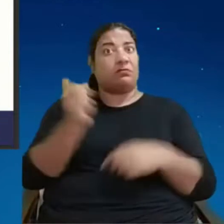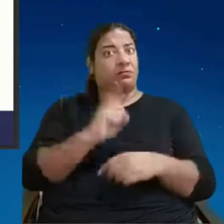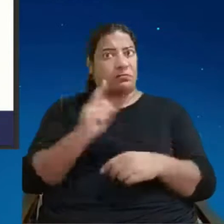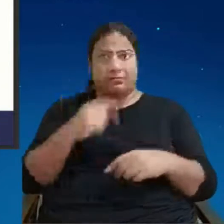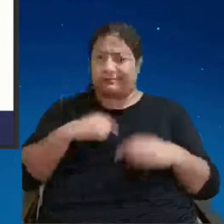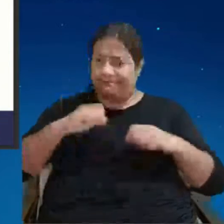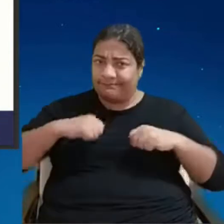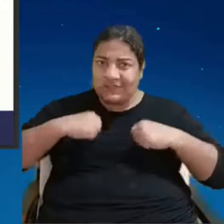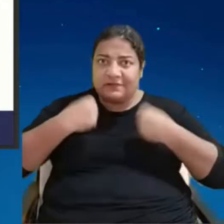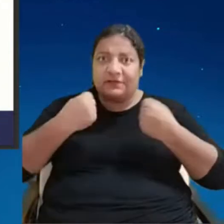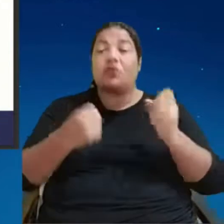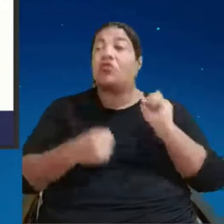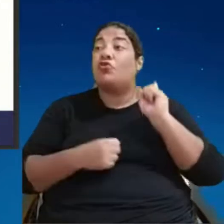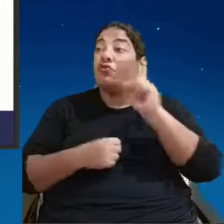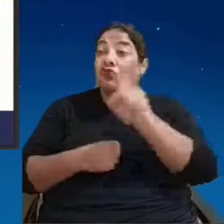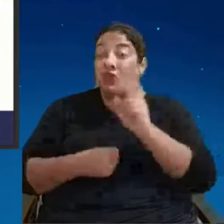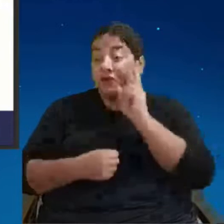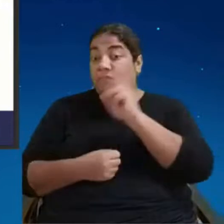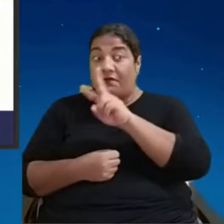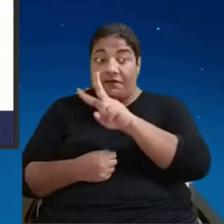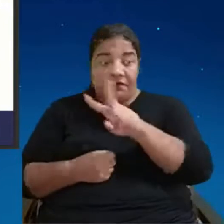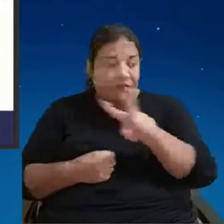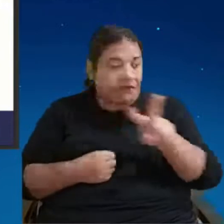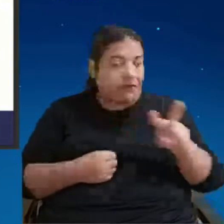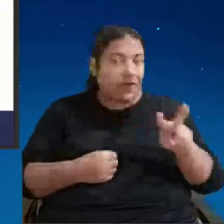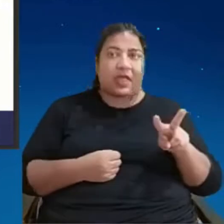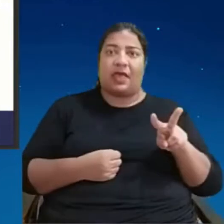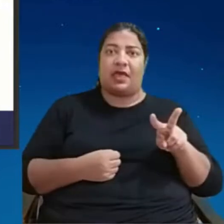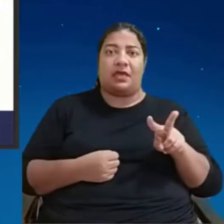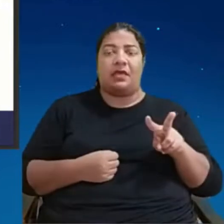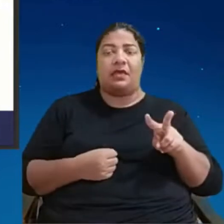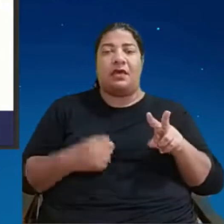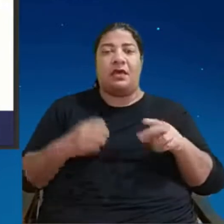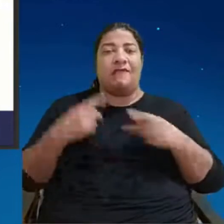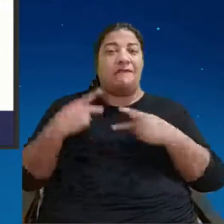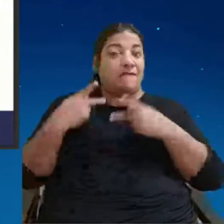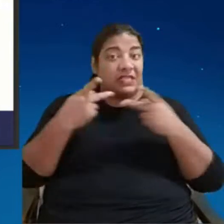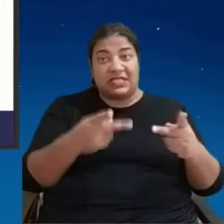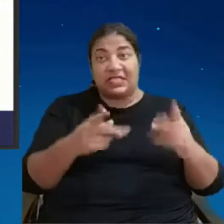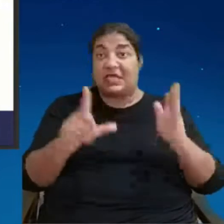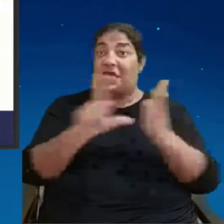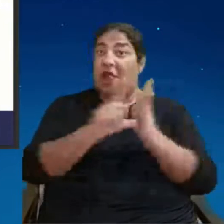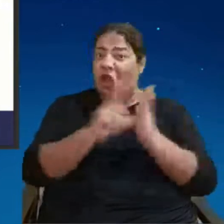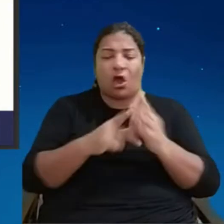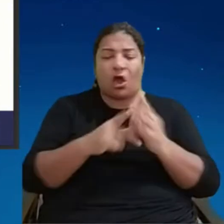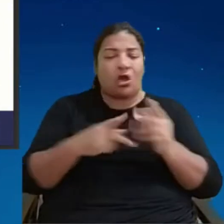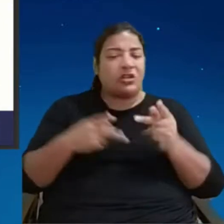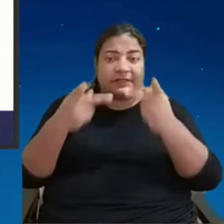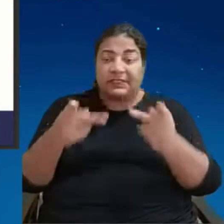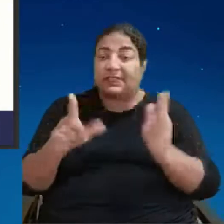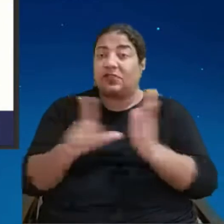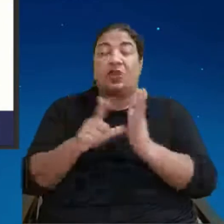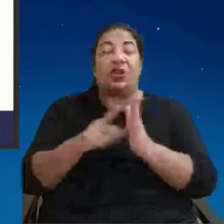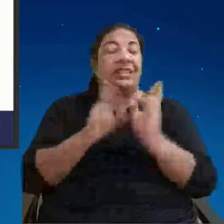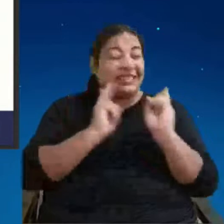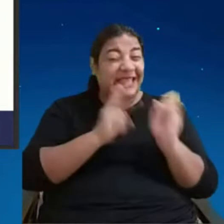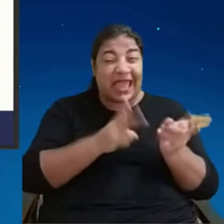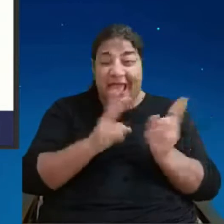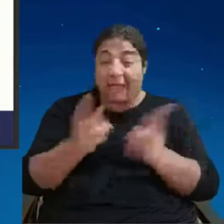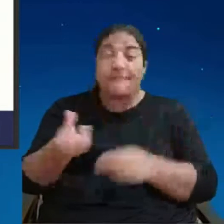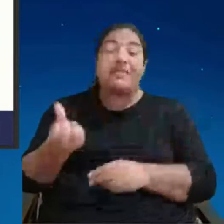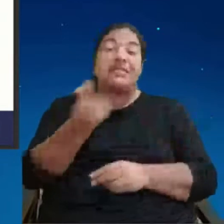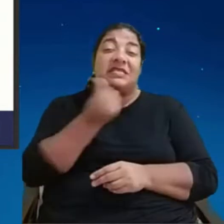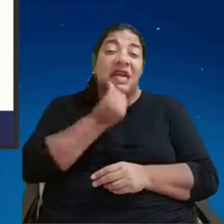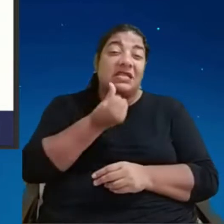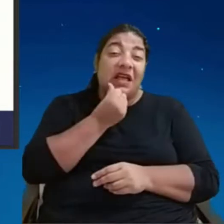para os departamentos e nunca deixei de visitar as lojas. Eu sempre, todas as sextas-feiras, eu aprendia com